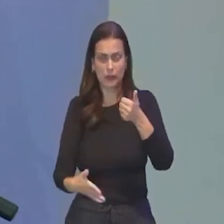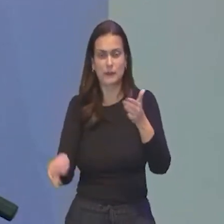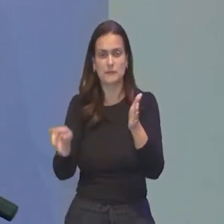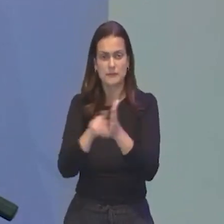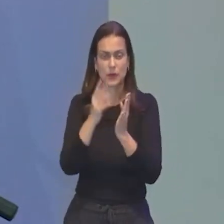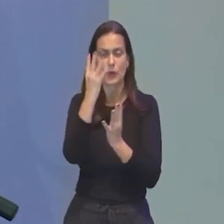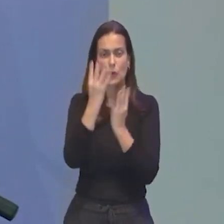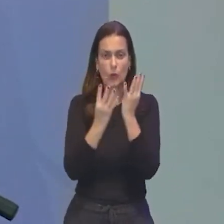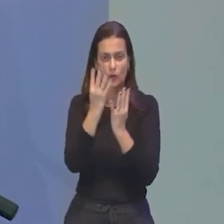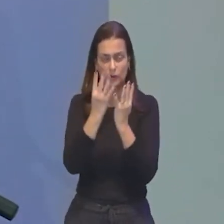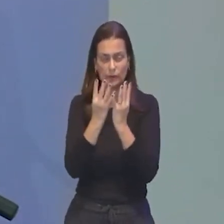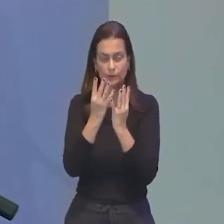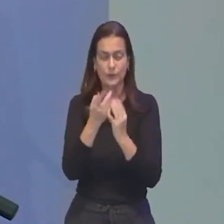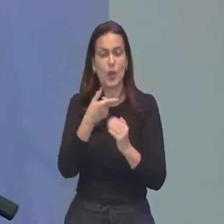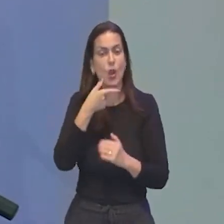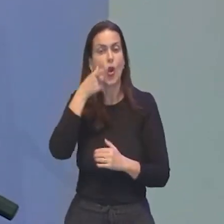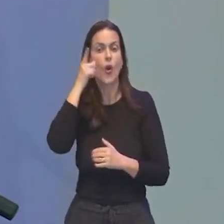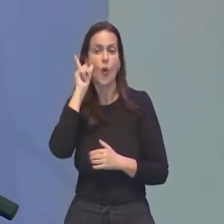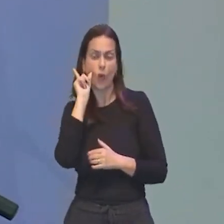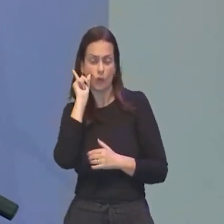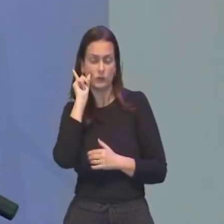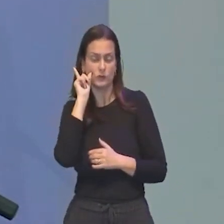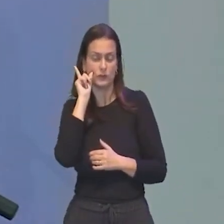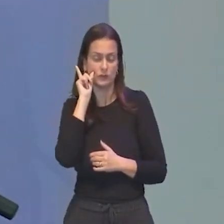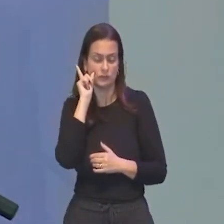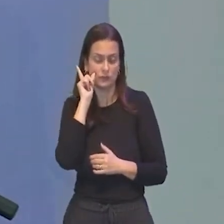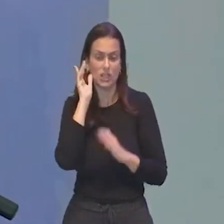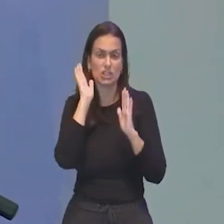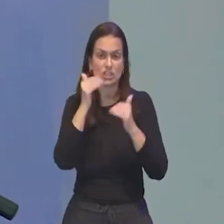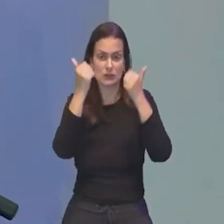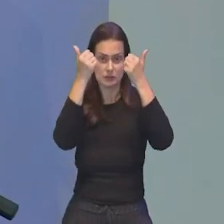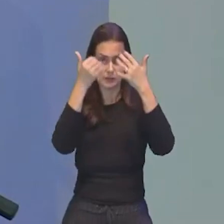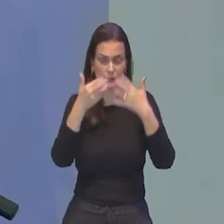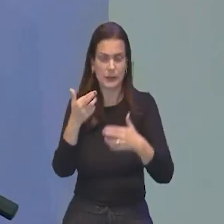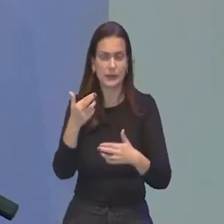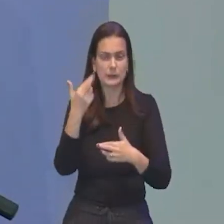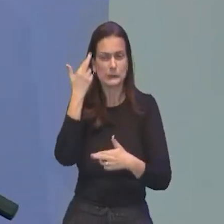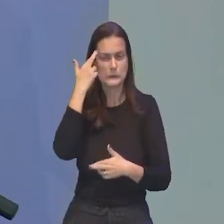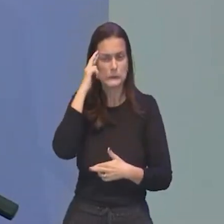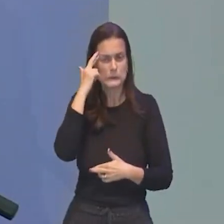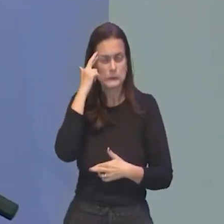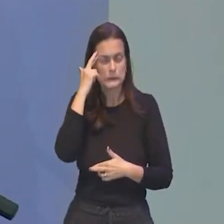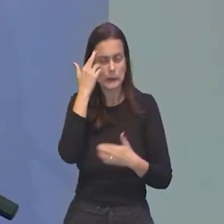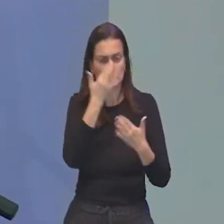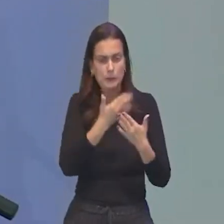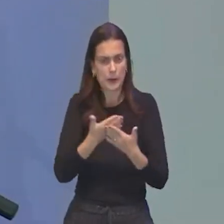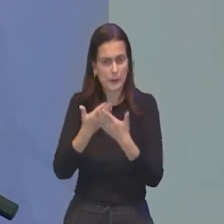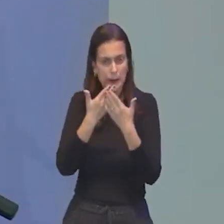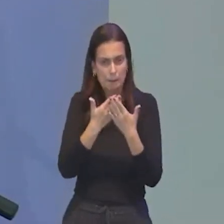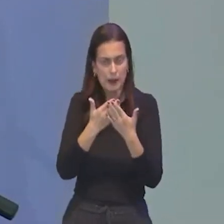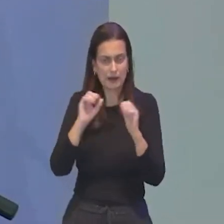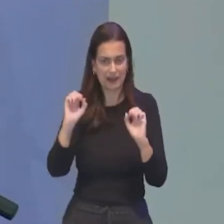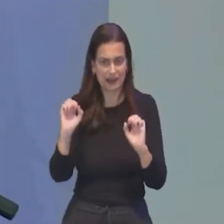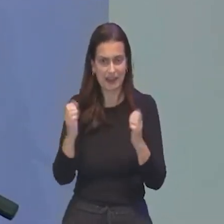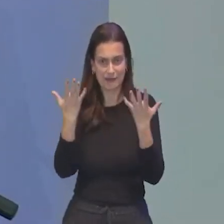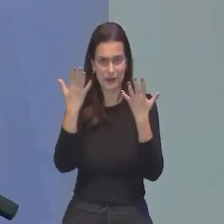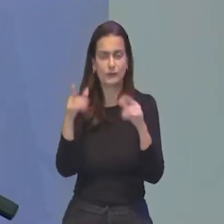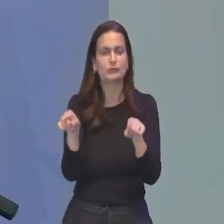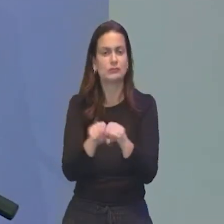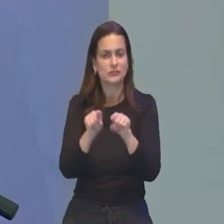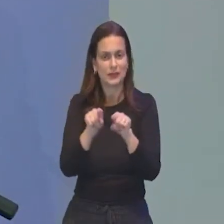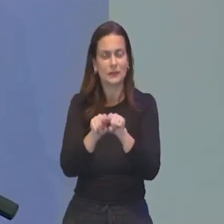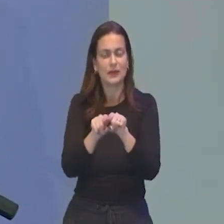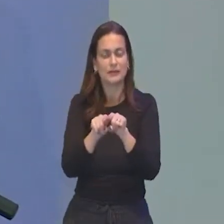coro. Irmãos, ontem eu falei na reflexão, neste evento também